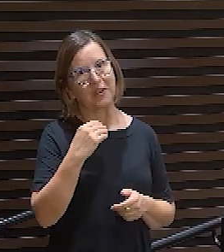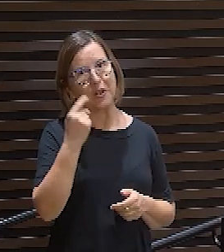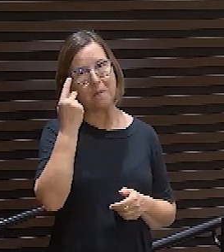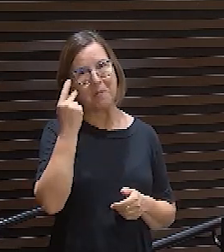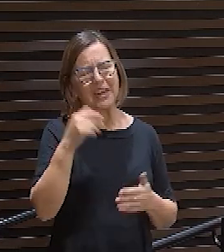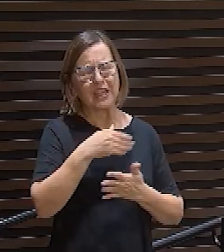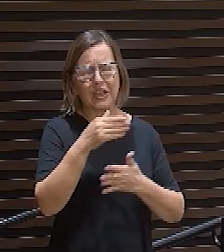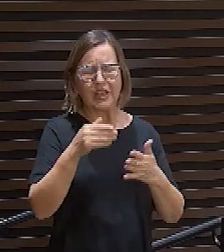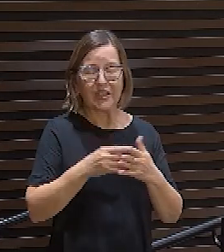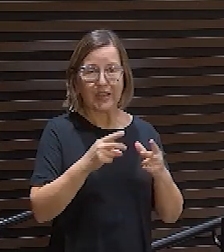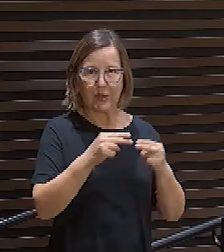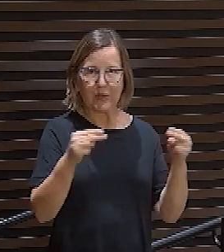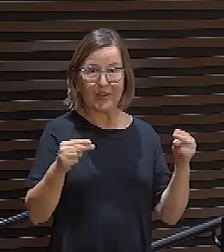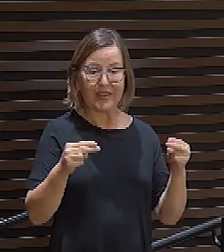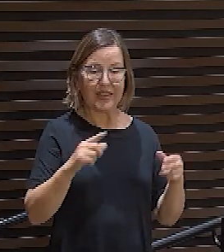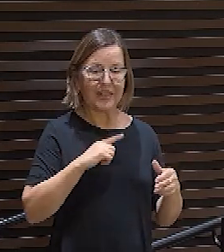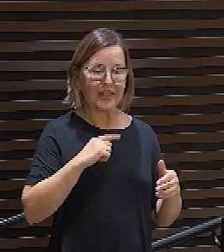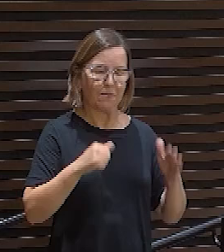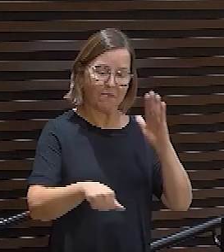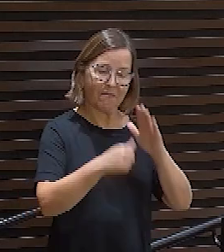ter a primazia.